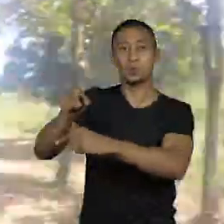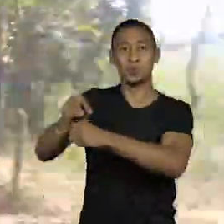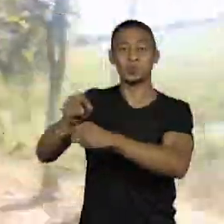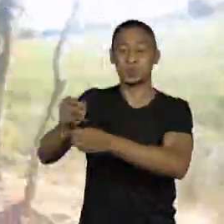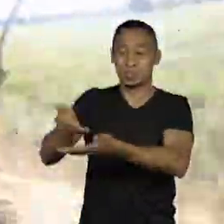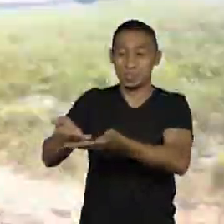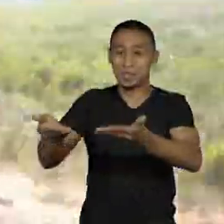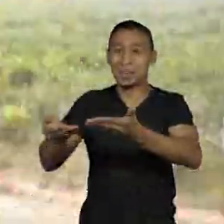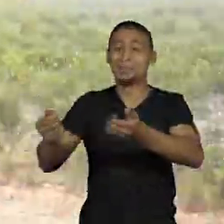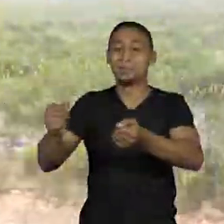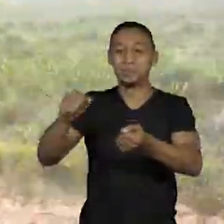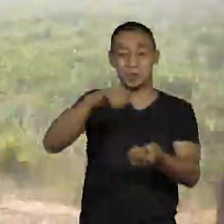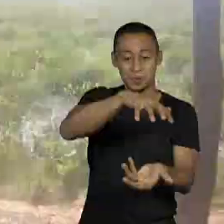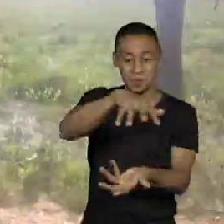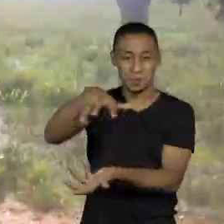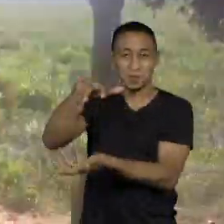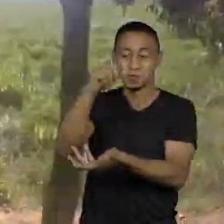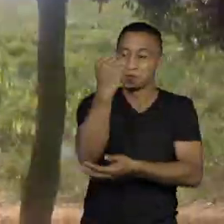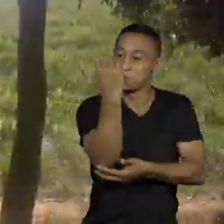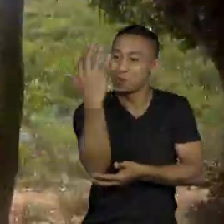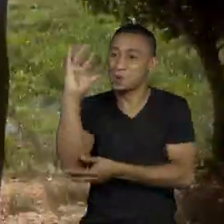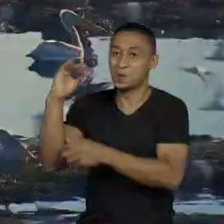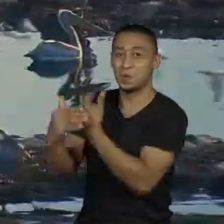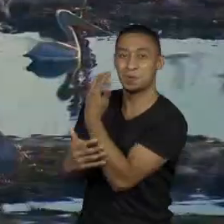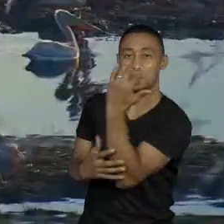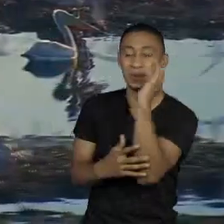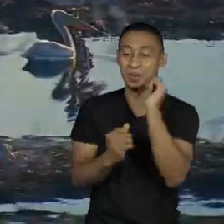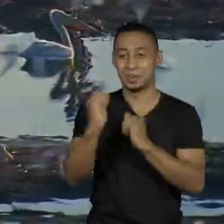os ecossistemas, os biomas brasileiros.